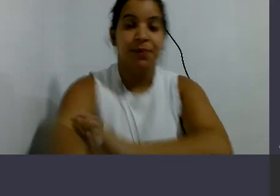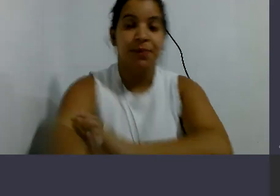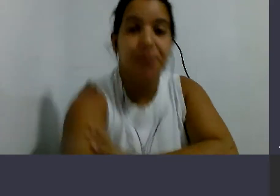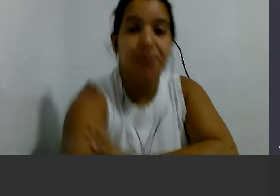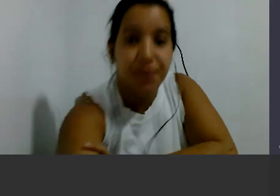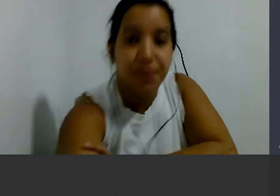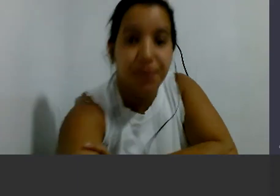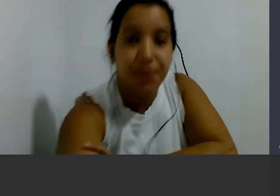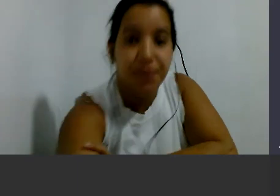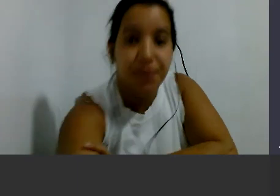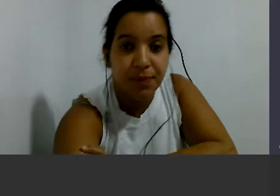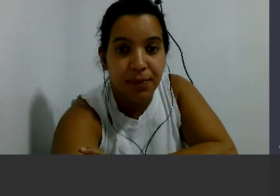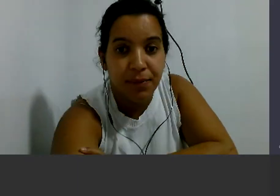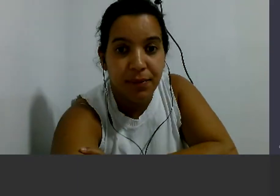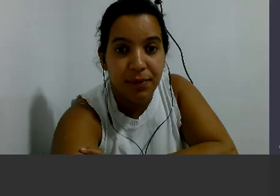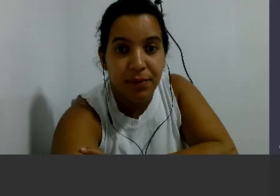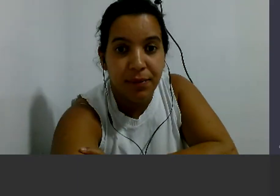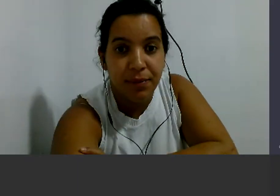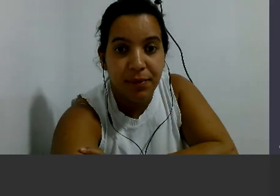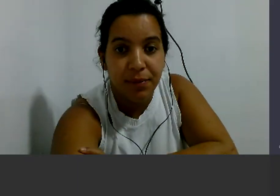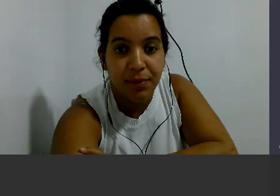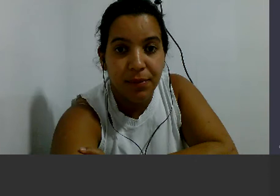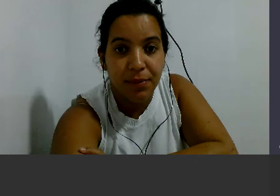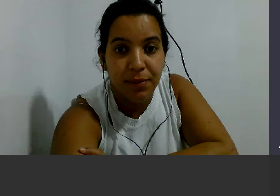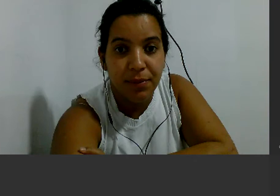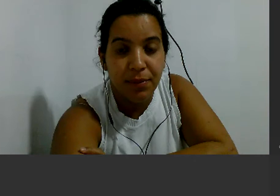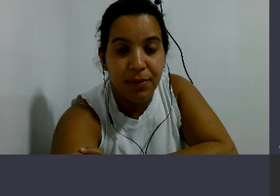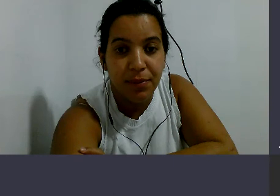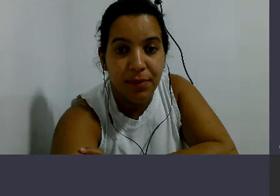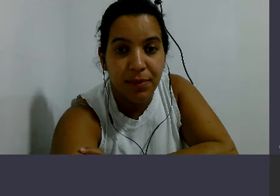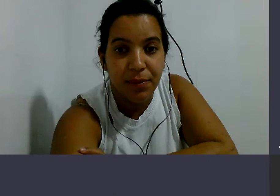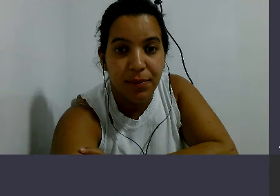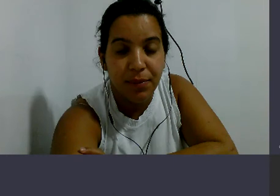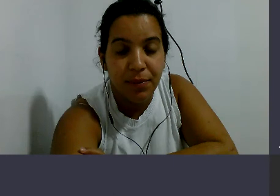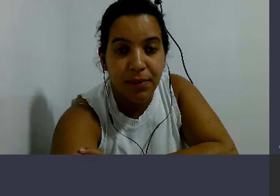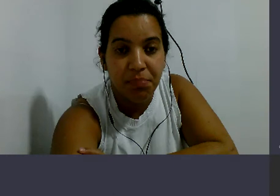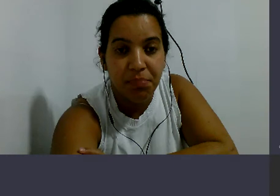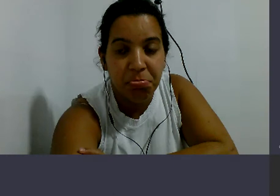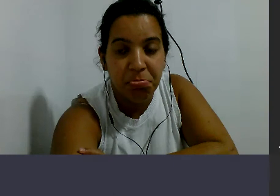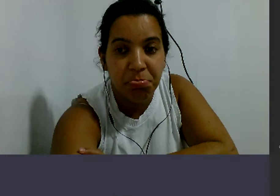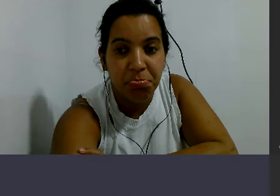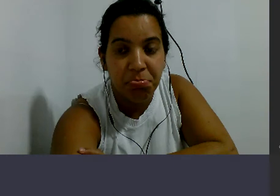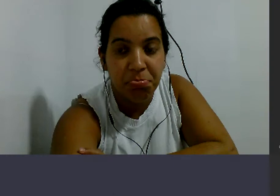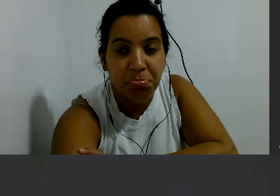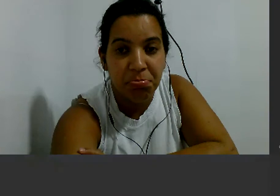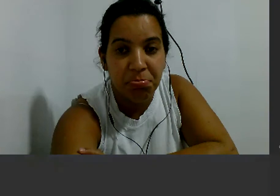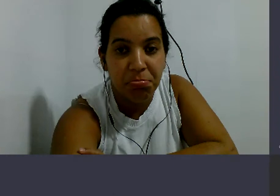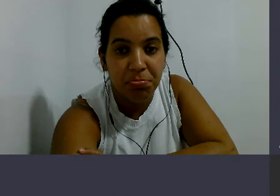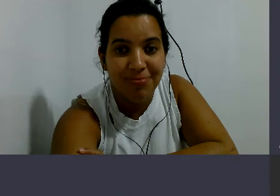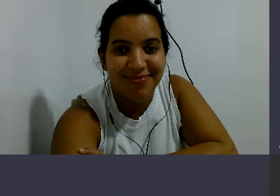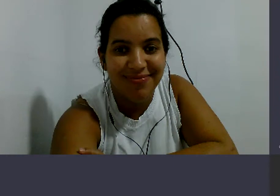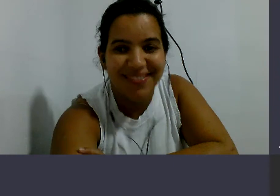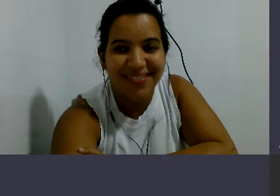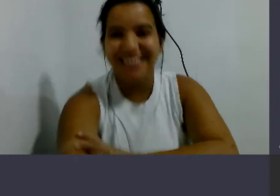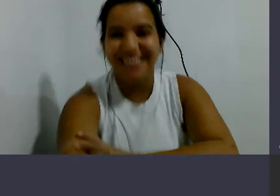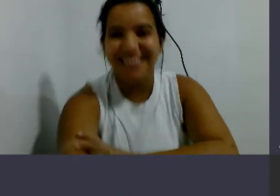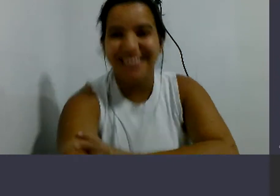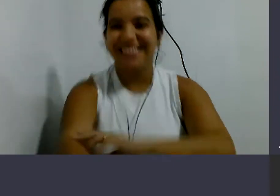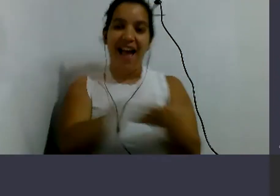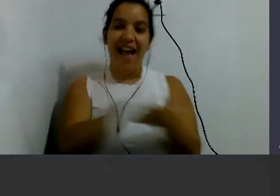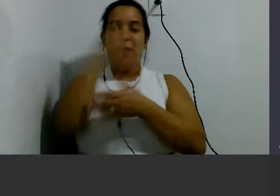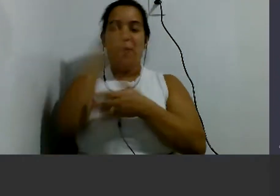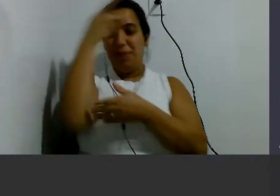Eita, As outras estão funcionando normalmente. tem alguém pesando sua aula aí.